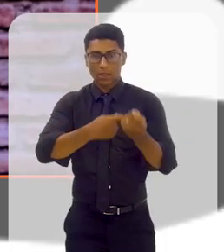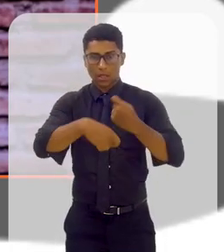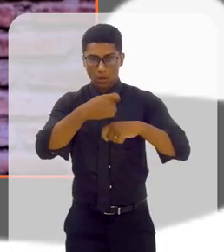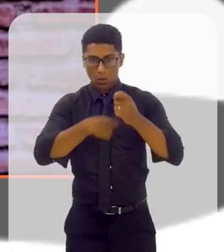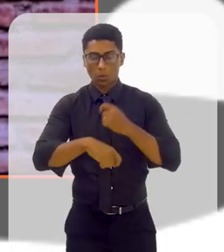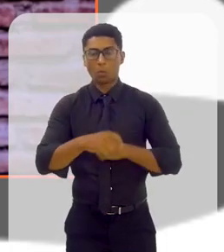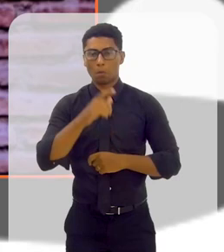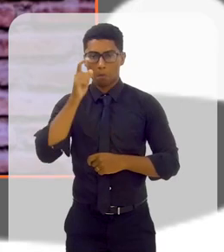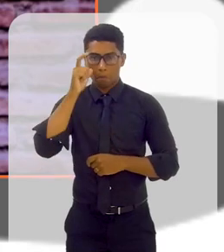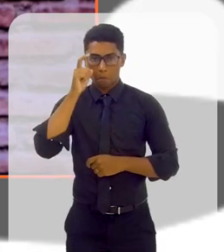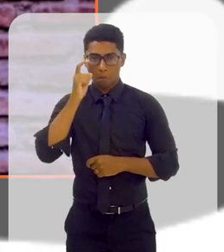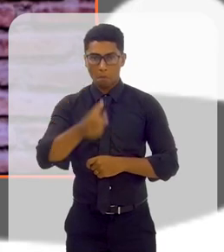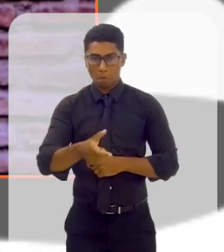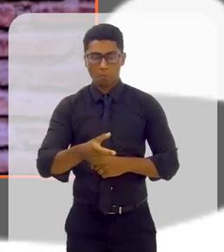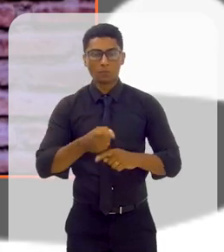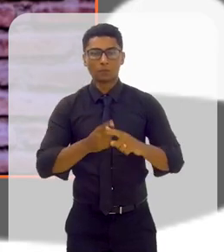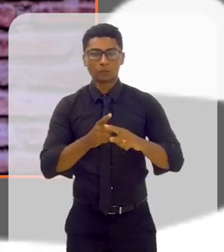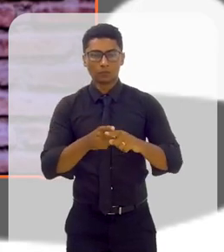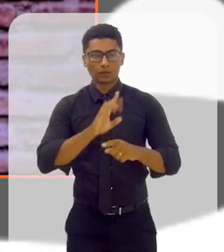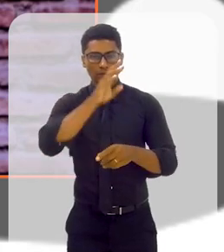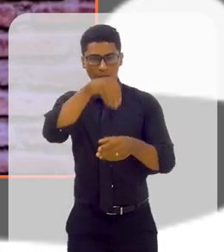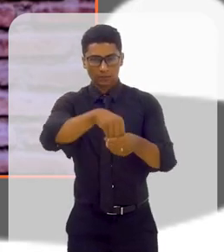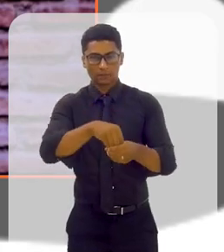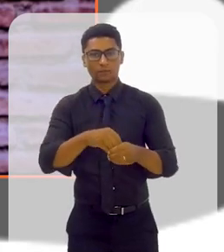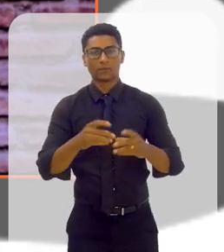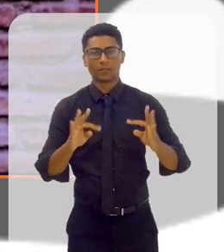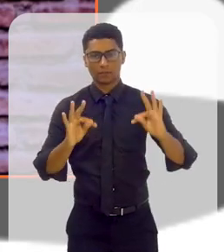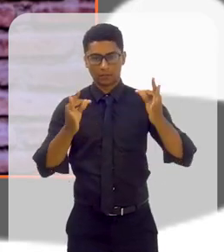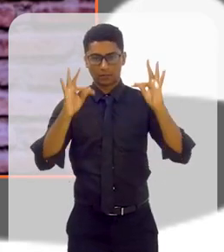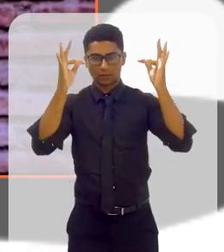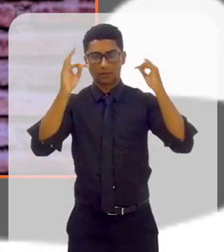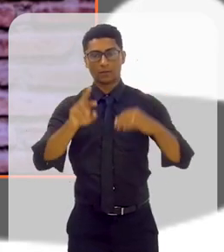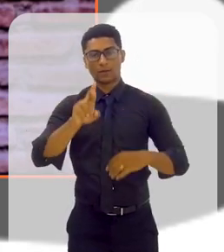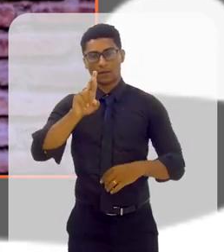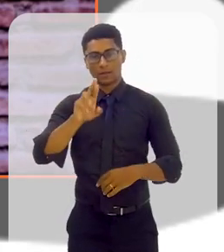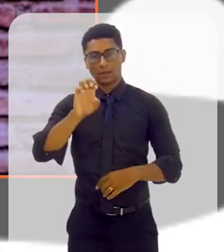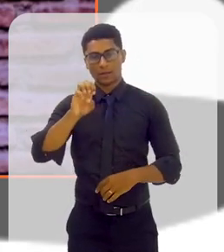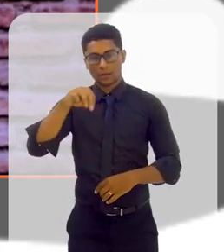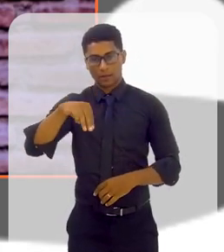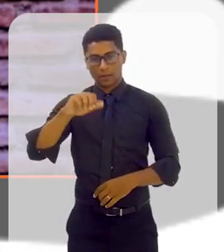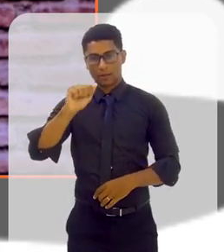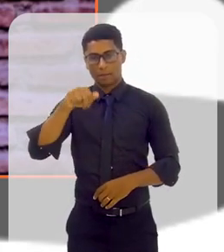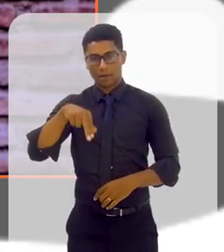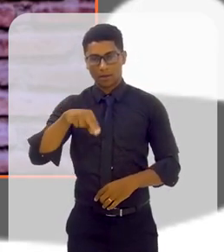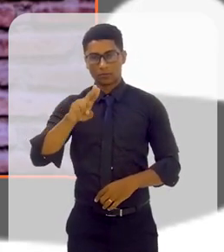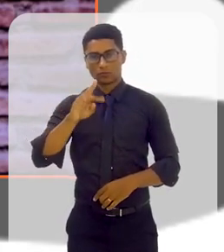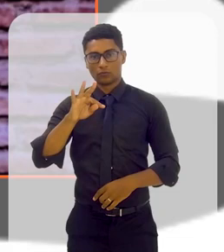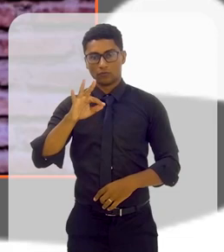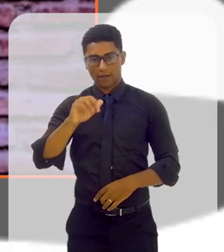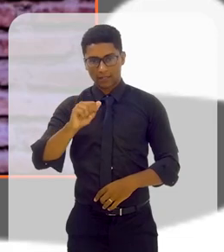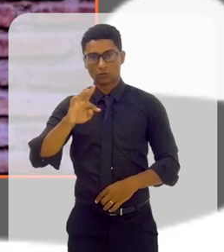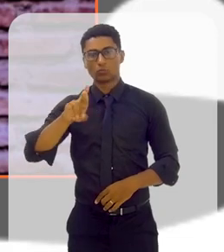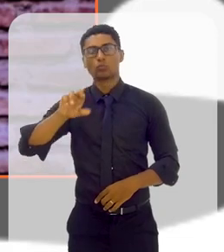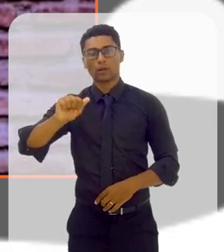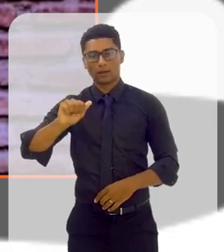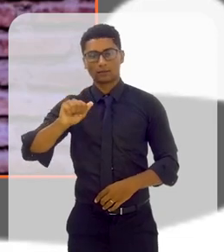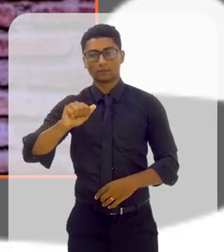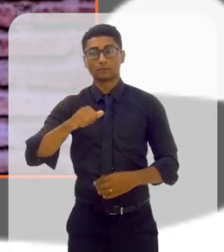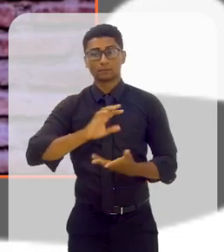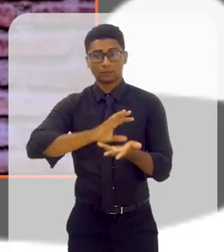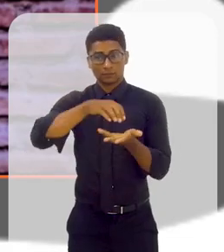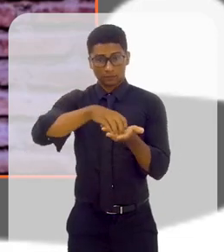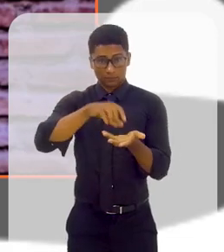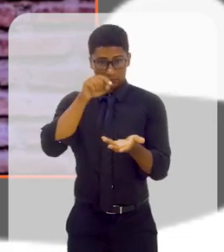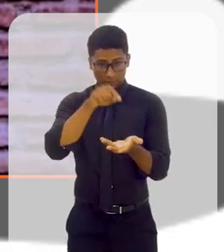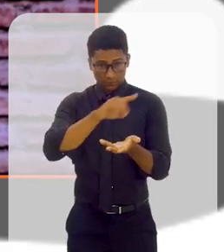é banhada por tecnologia, que é a remanufatura, que está dentro da Tudo Bônus, que eu mencionei. Dentro da unidade de